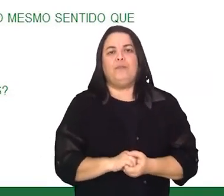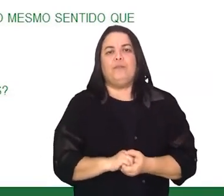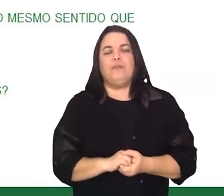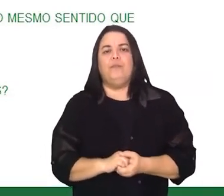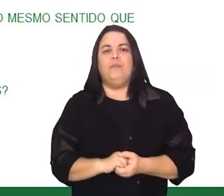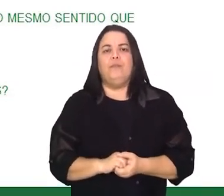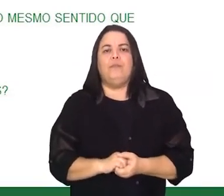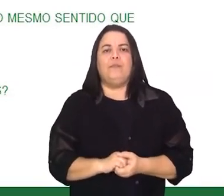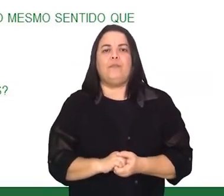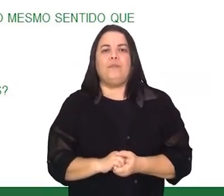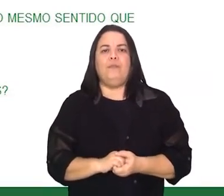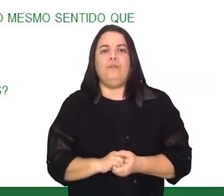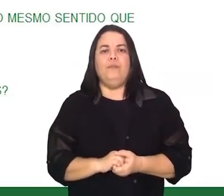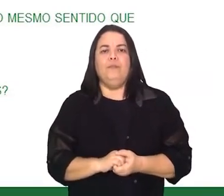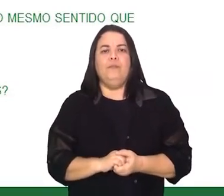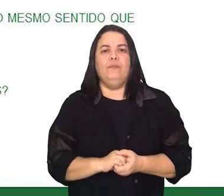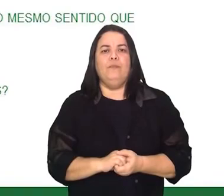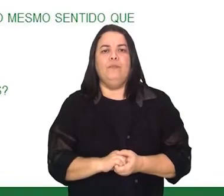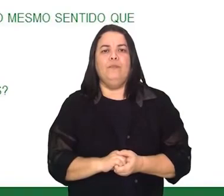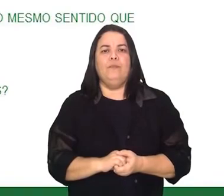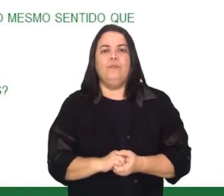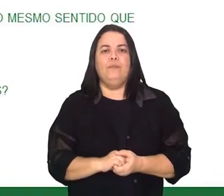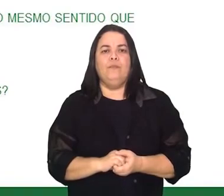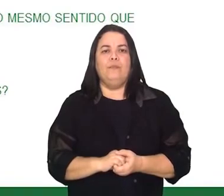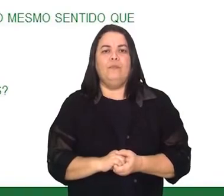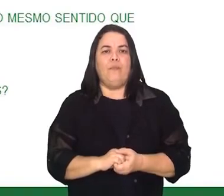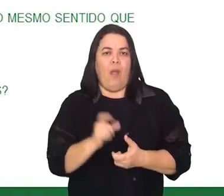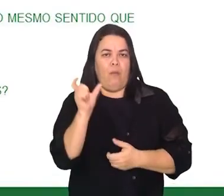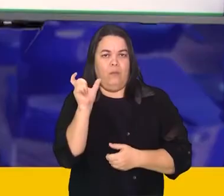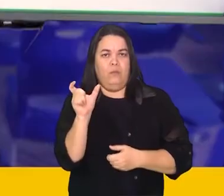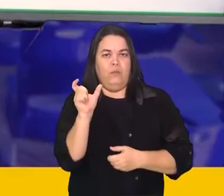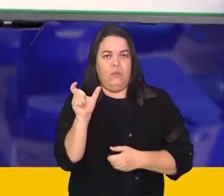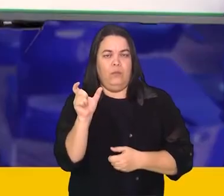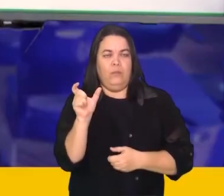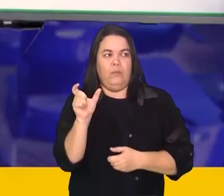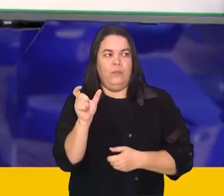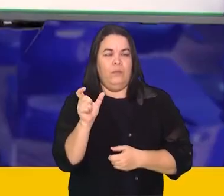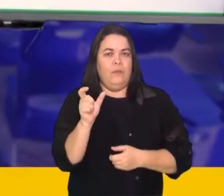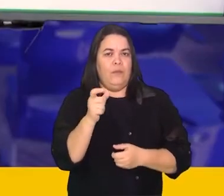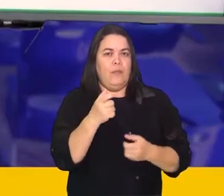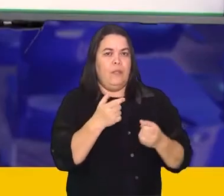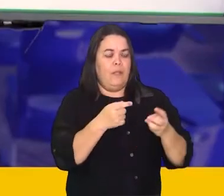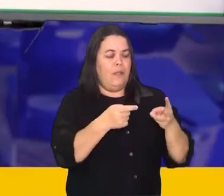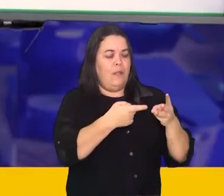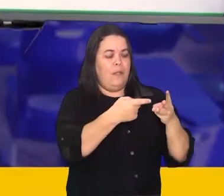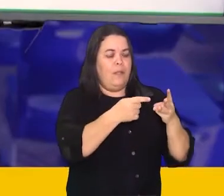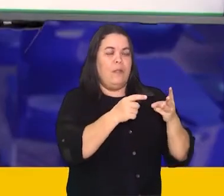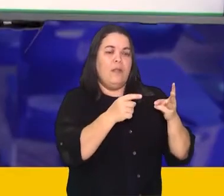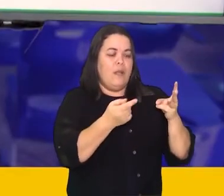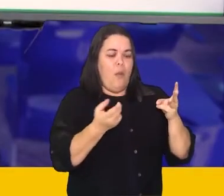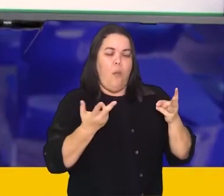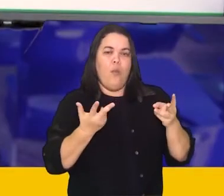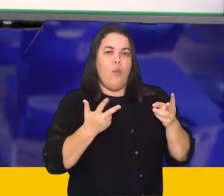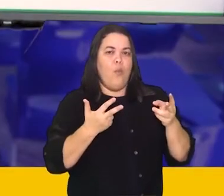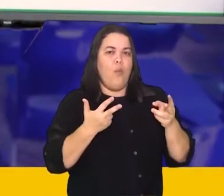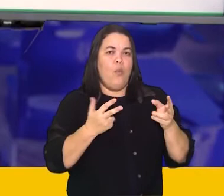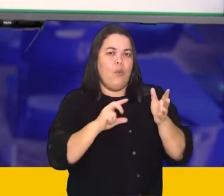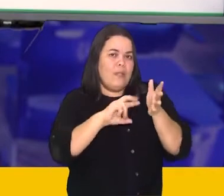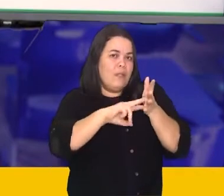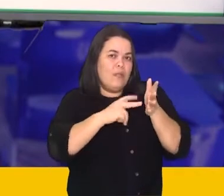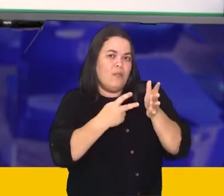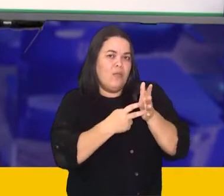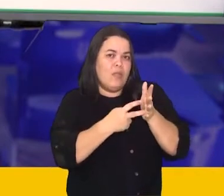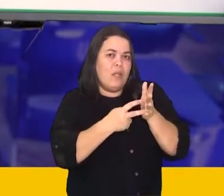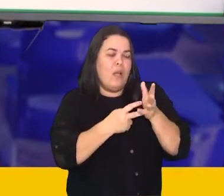o assento, tudo mais. Então a palavra balanço na tira de Laerte foi usada com o mesmo sentido que na tira anterior